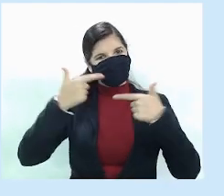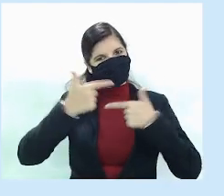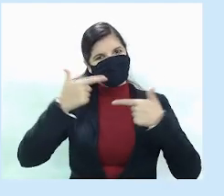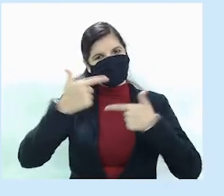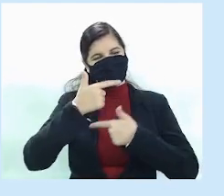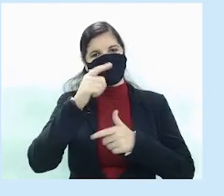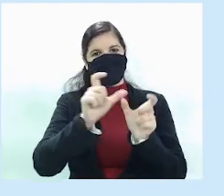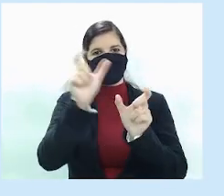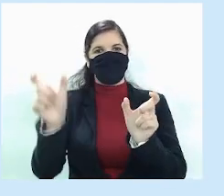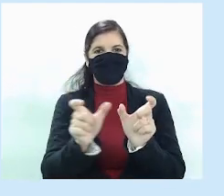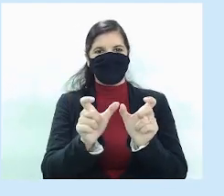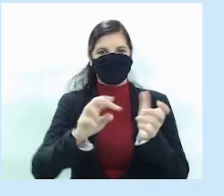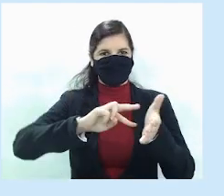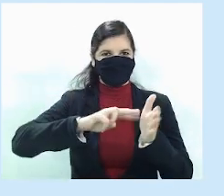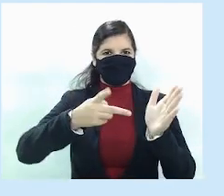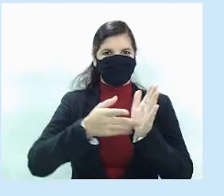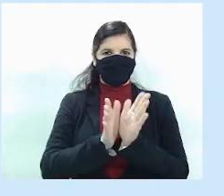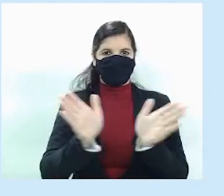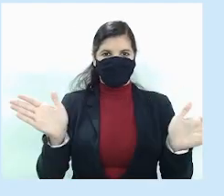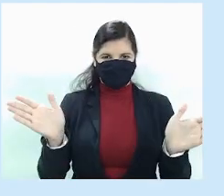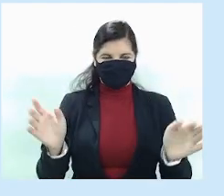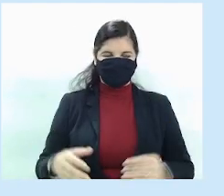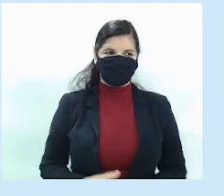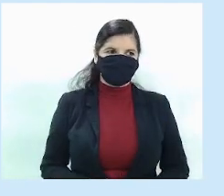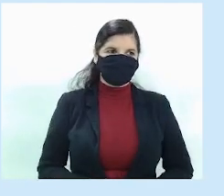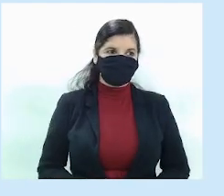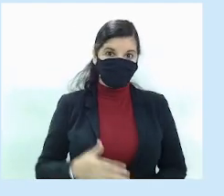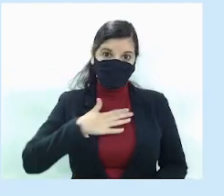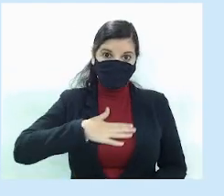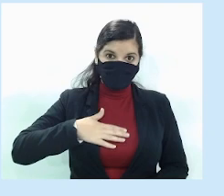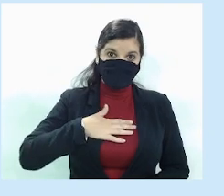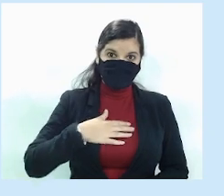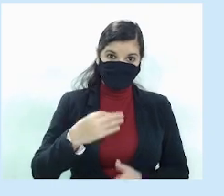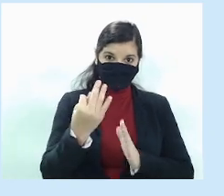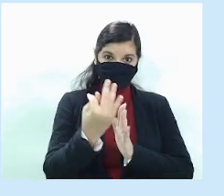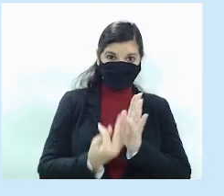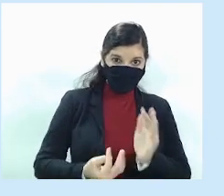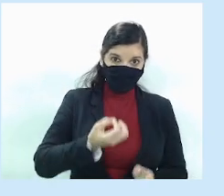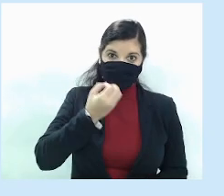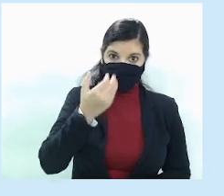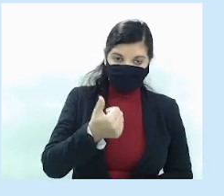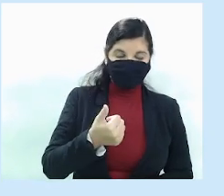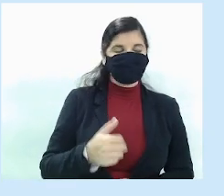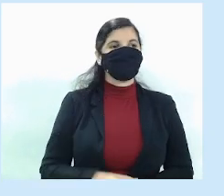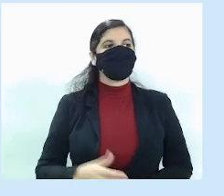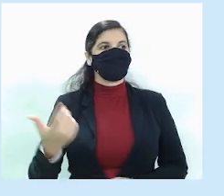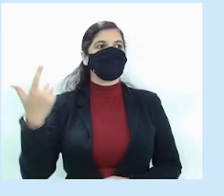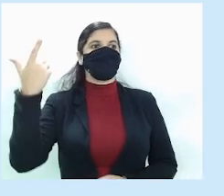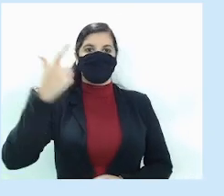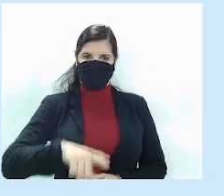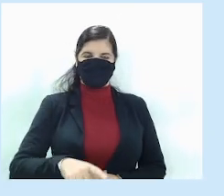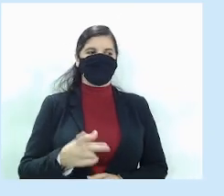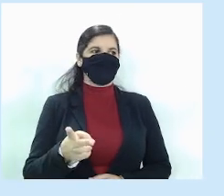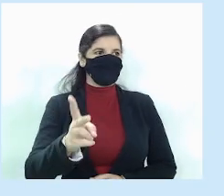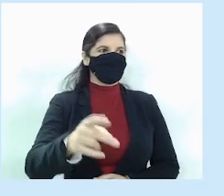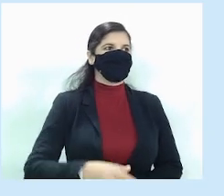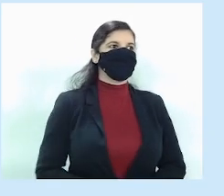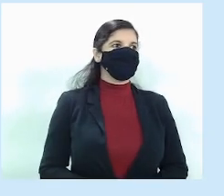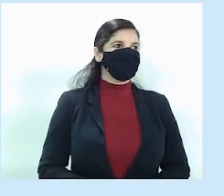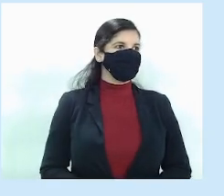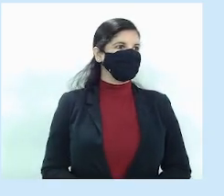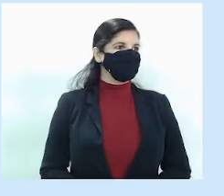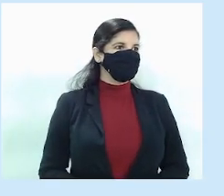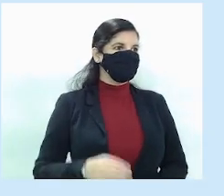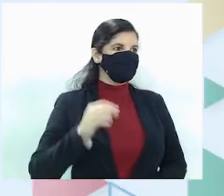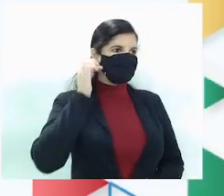palavras com duplo sentido, certo? Gostaram desses textos? Vamos ver mais alguns aqui durante a nossa